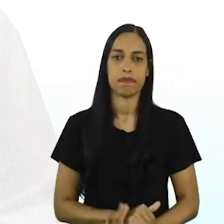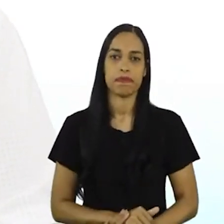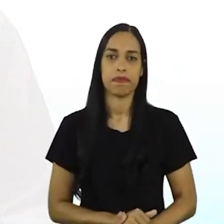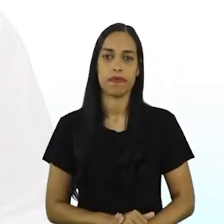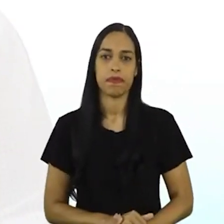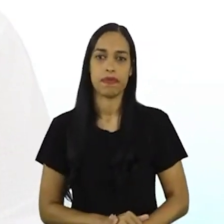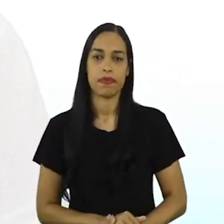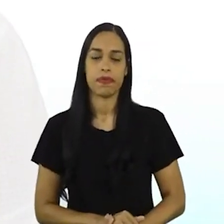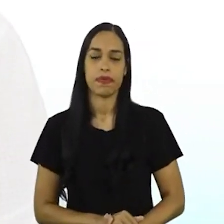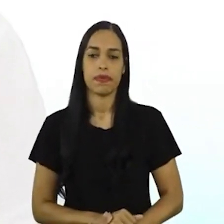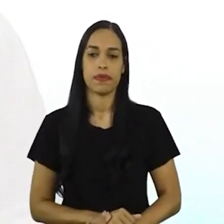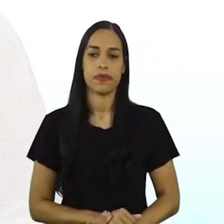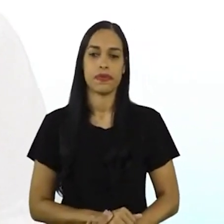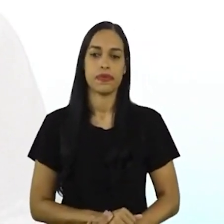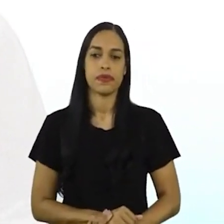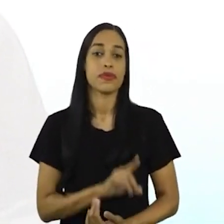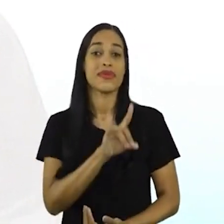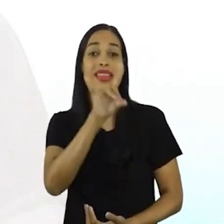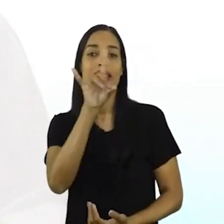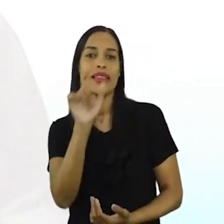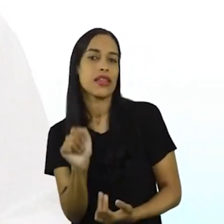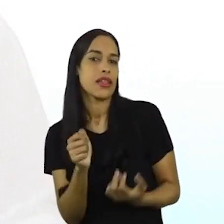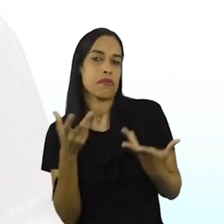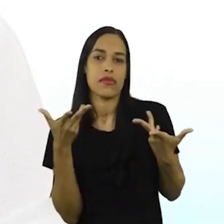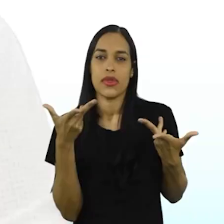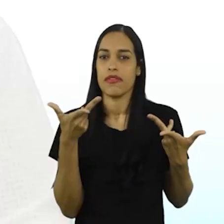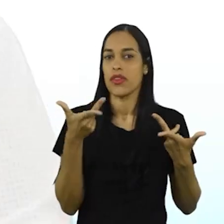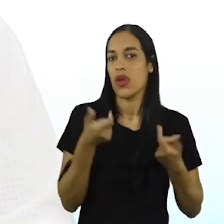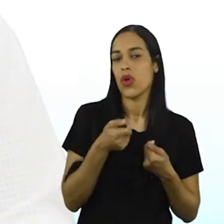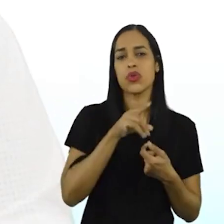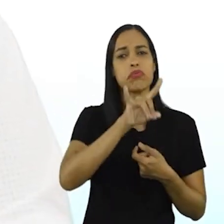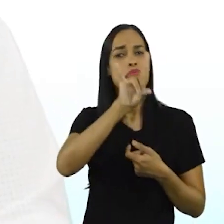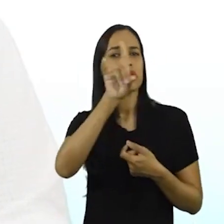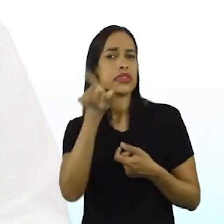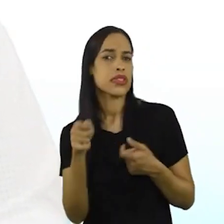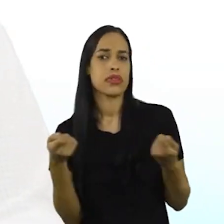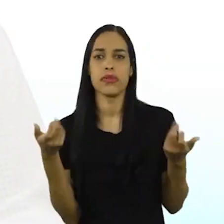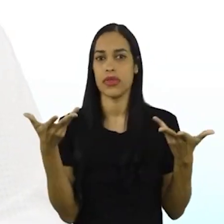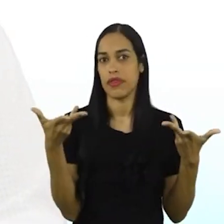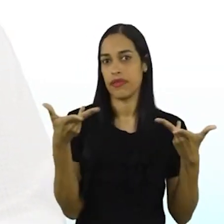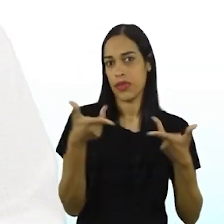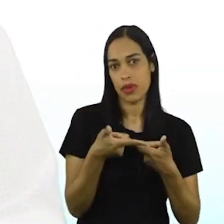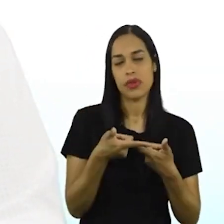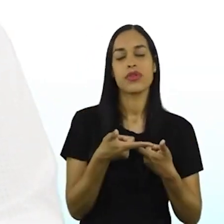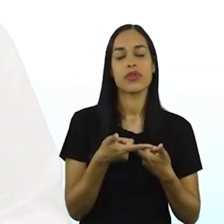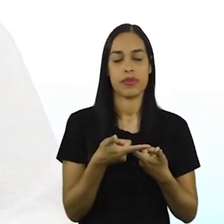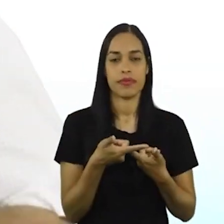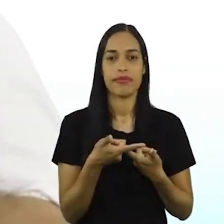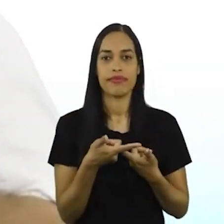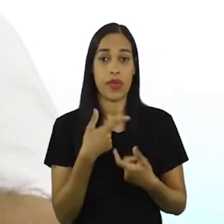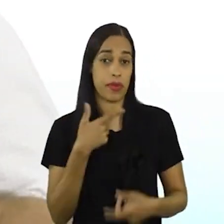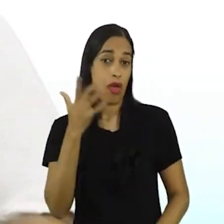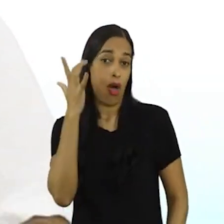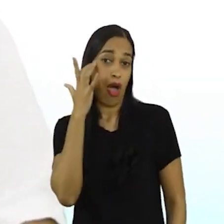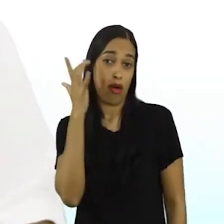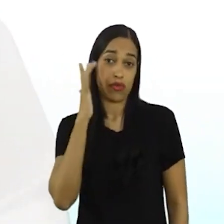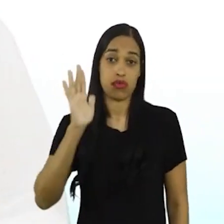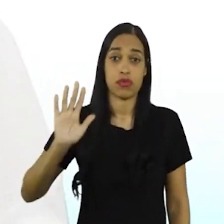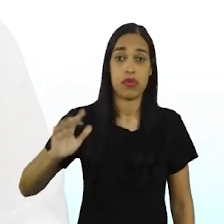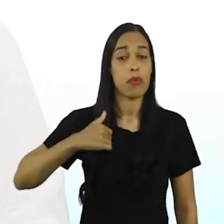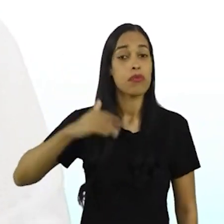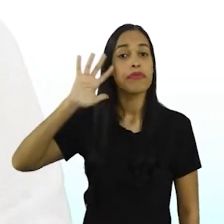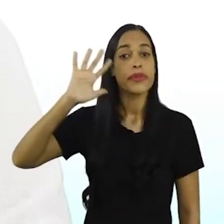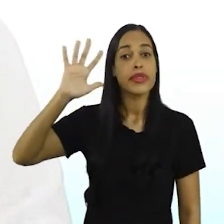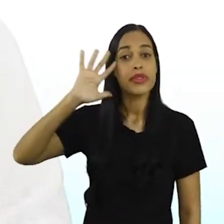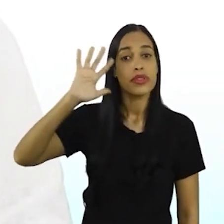digo que dia maravilhoso, que dia maravilhoso? É o que eu estou achando, o que eu